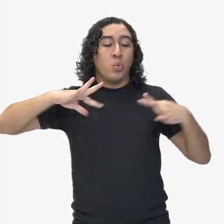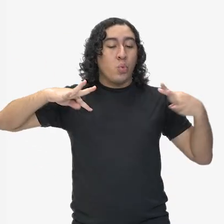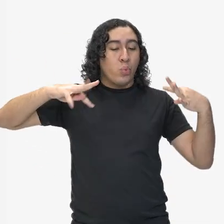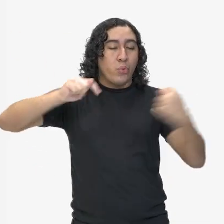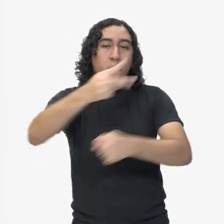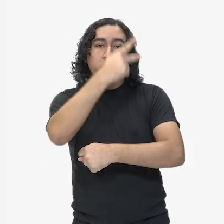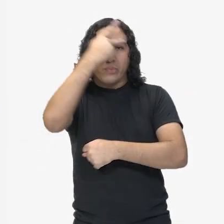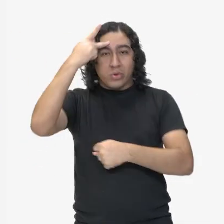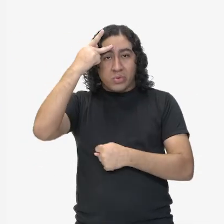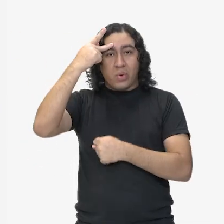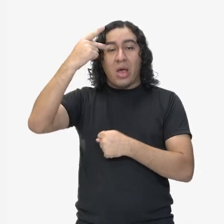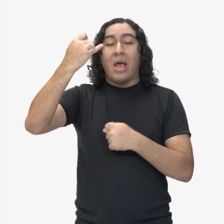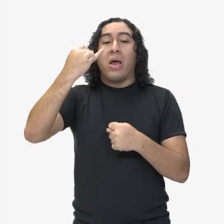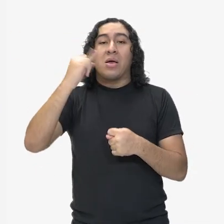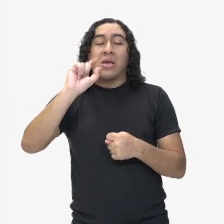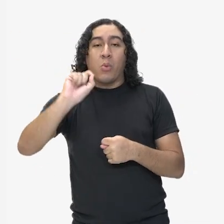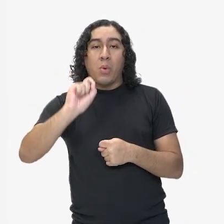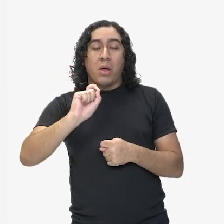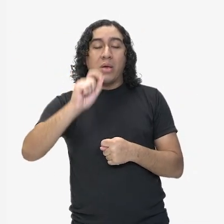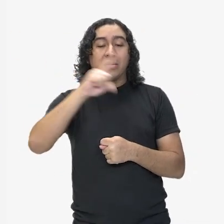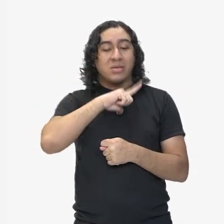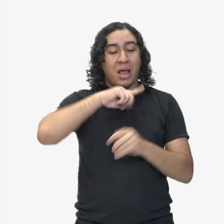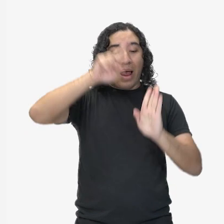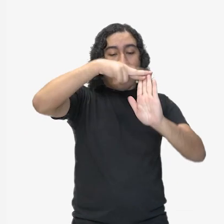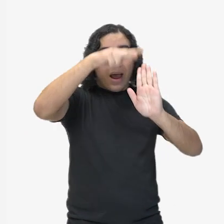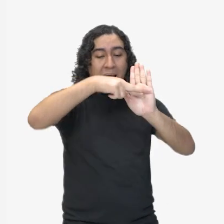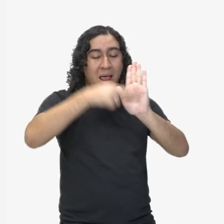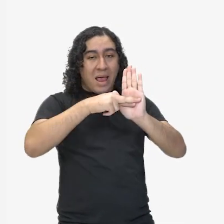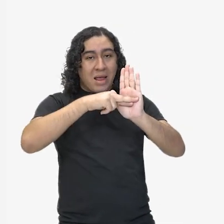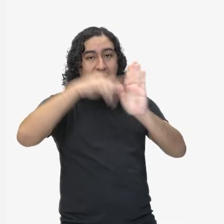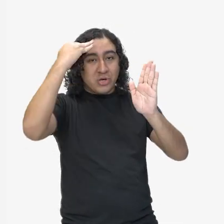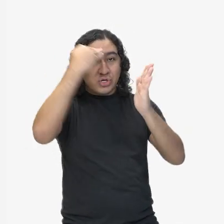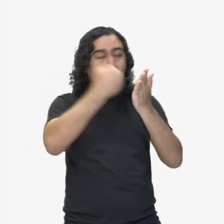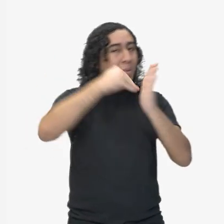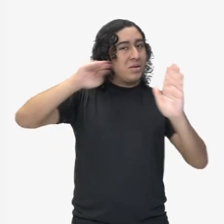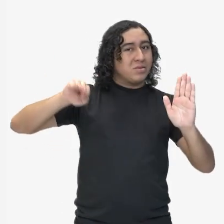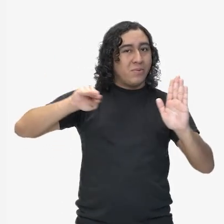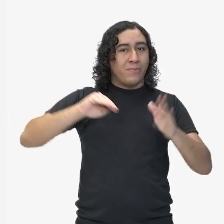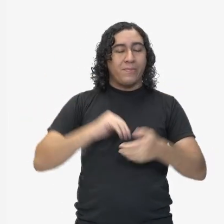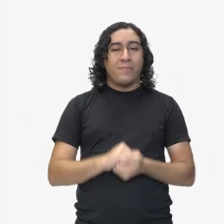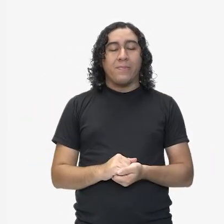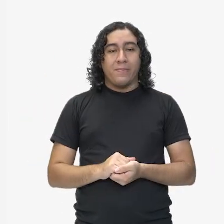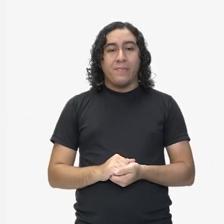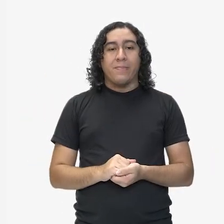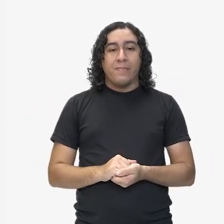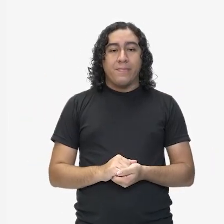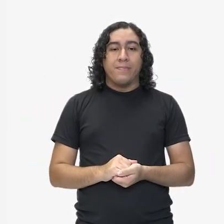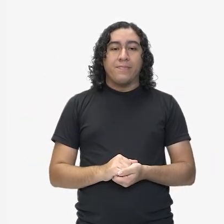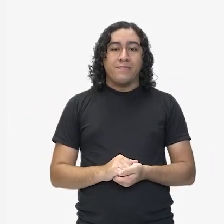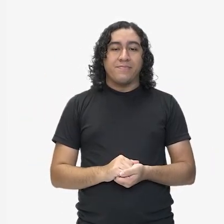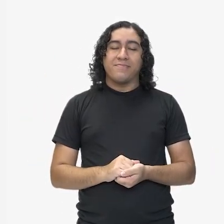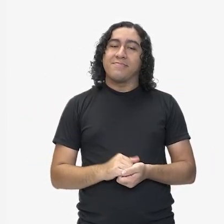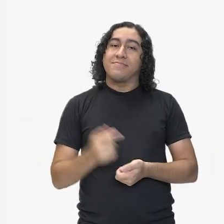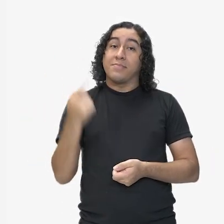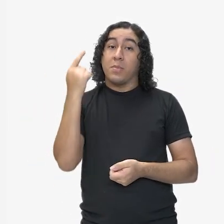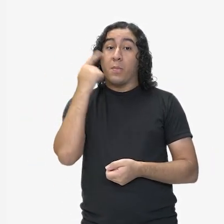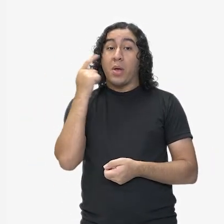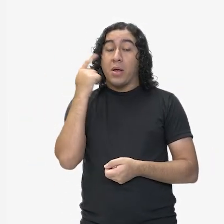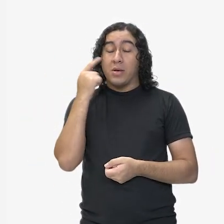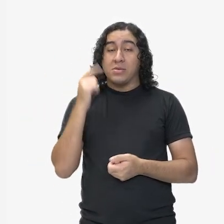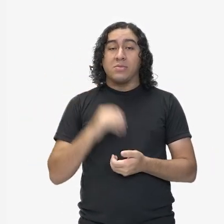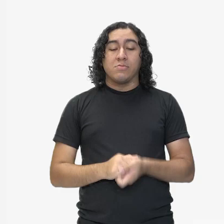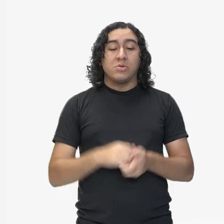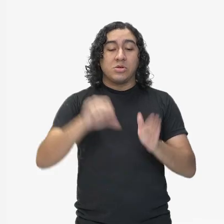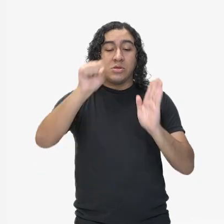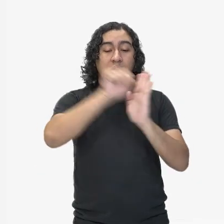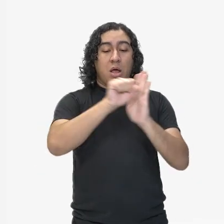que violassem as regras da corporação. Então vejam lá, né, em pleno século XX,